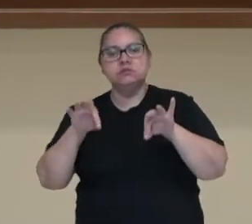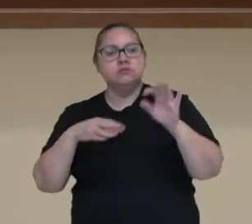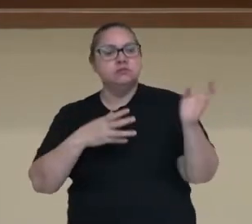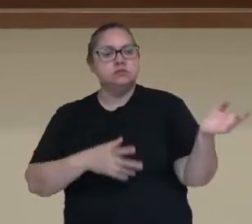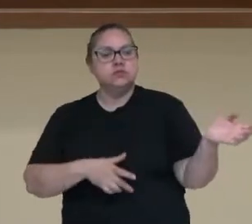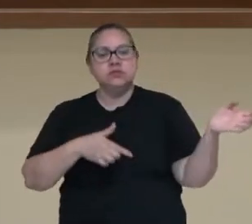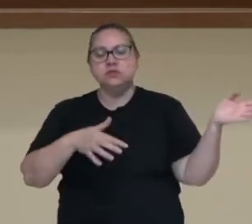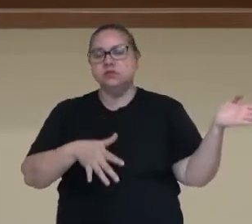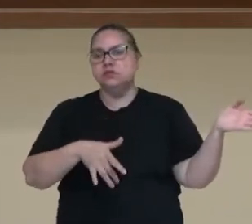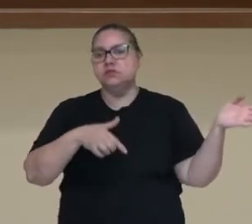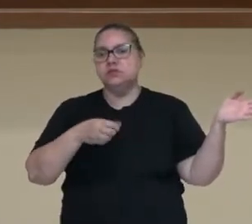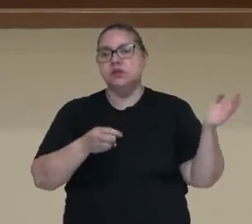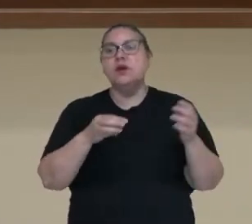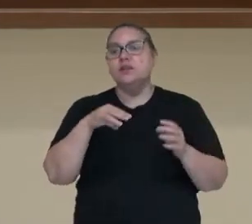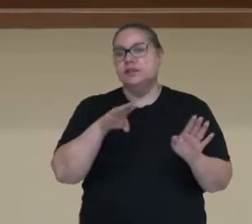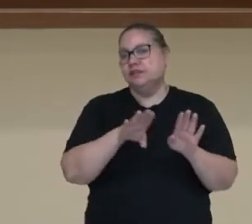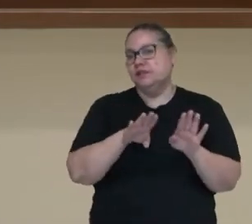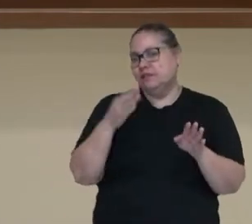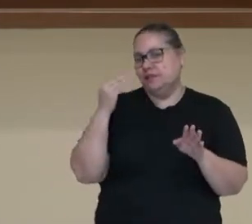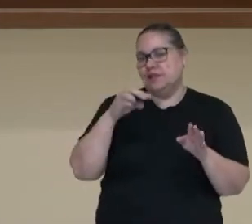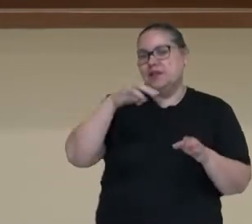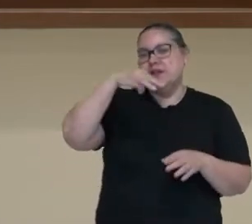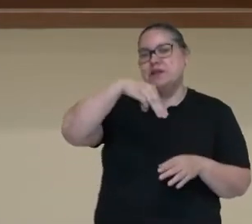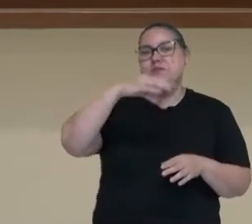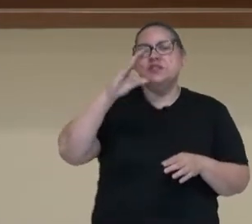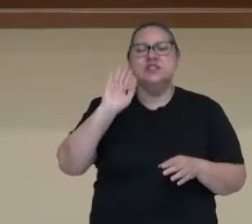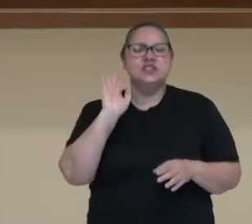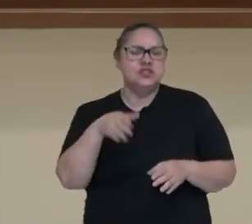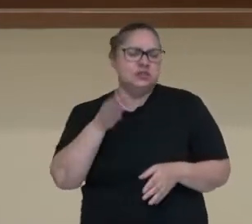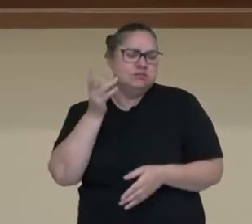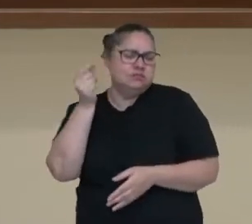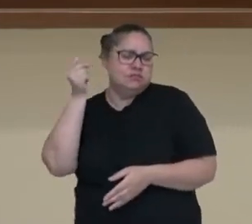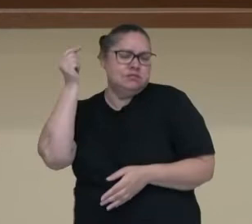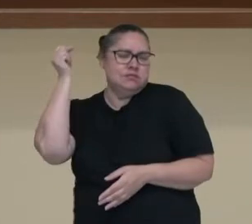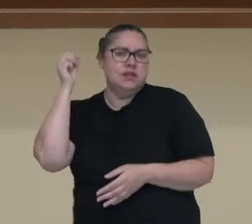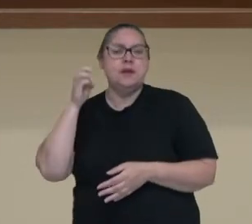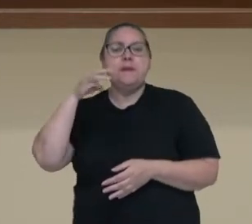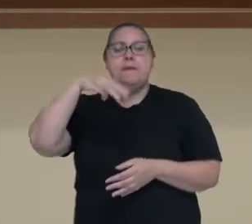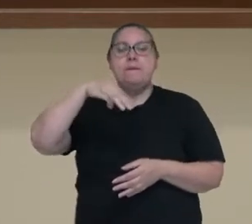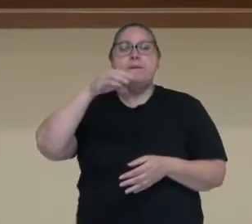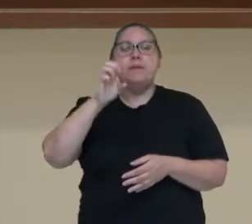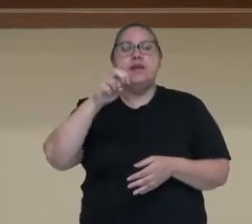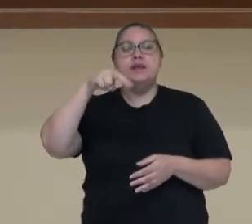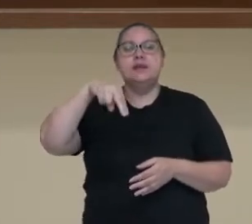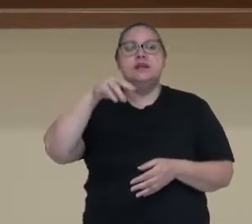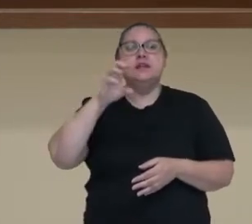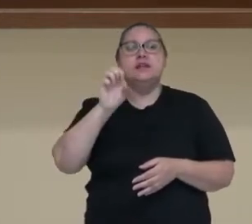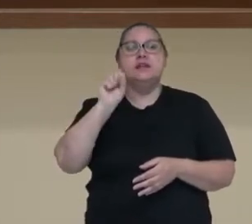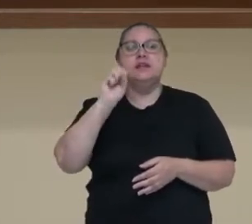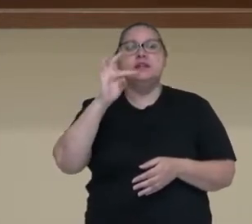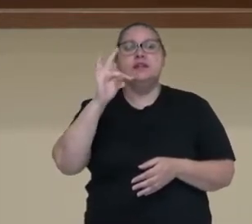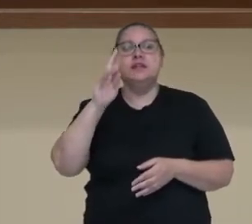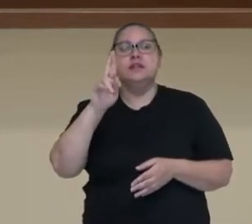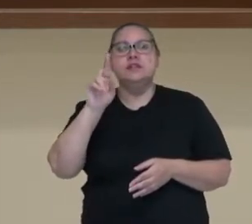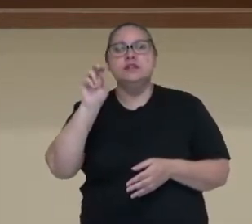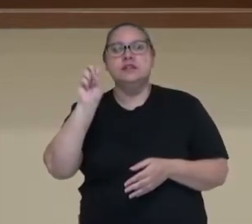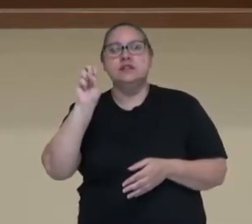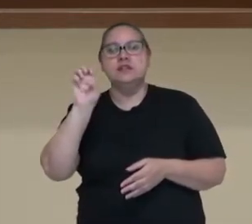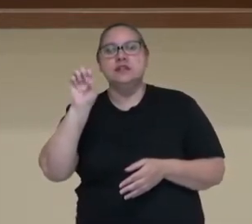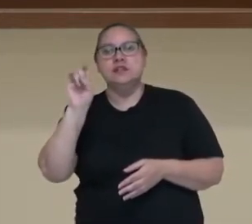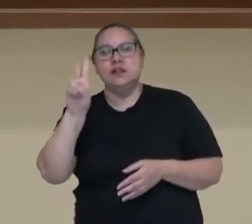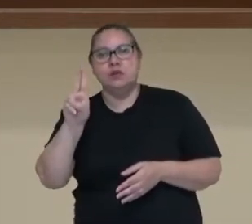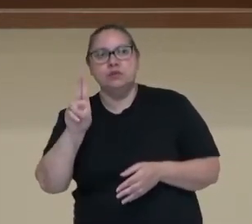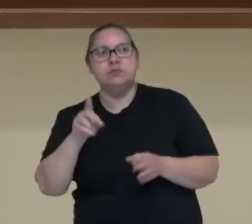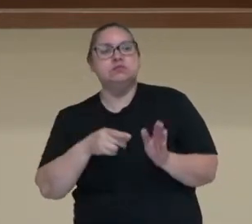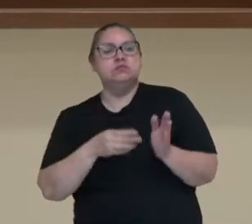o MC, o menestrel, já existe desde essa época. E com isso, destacamos